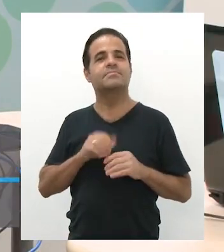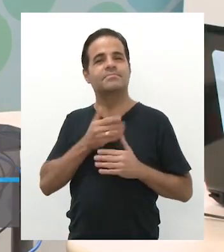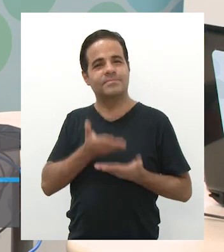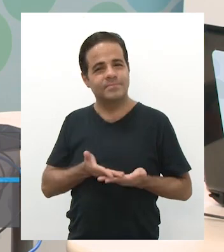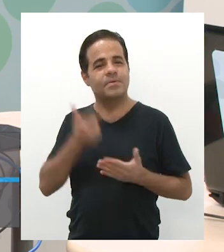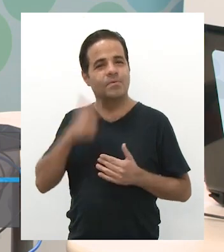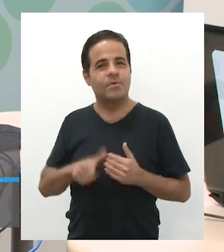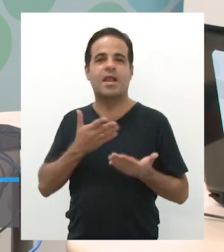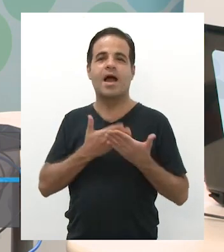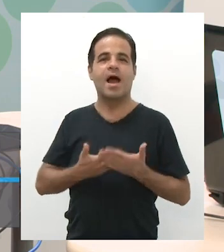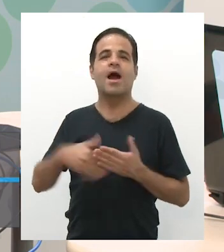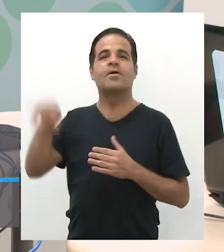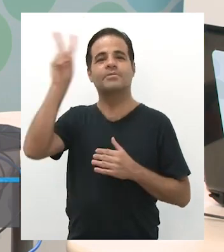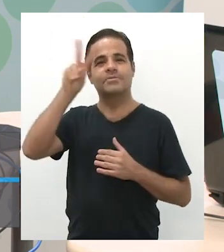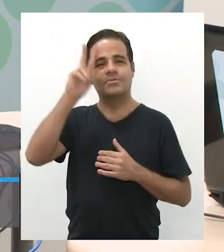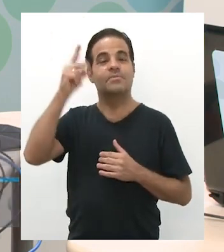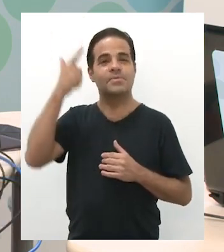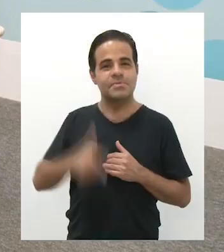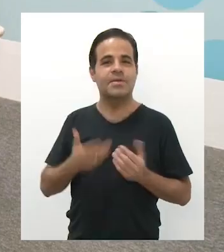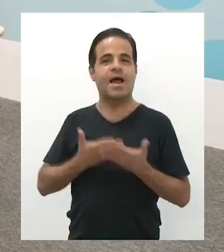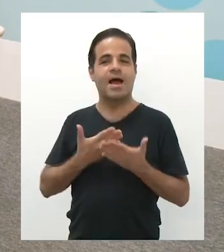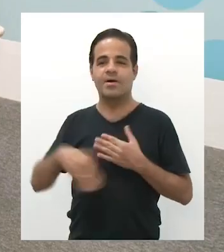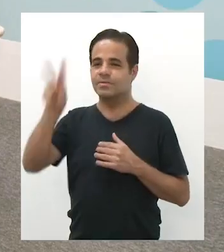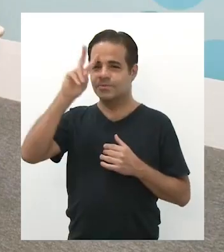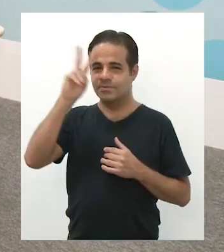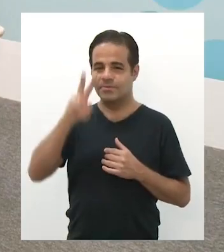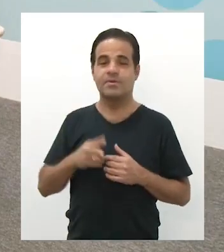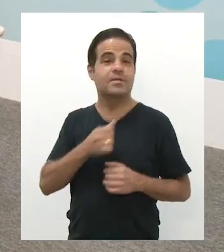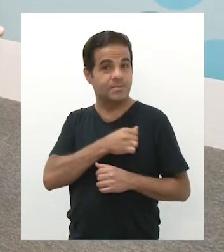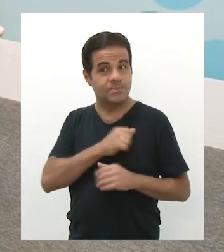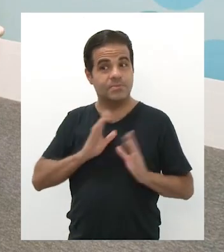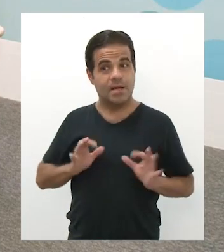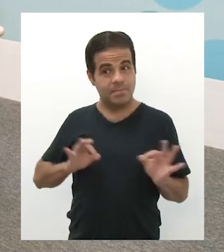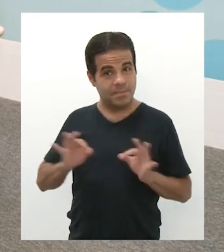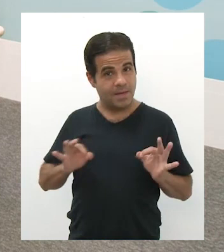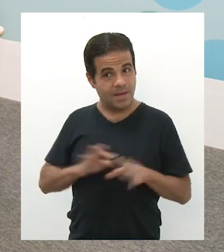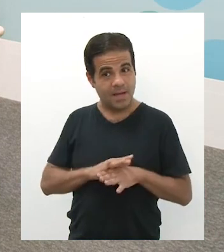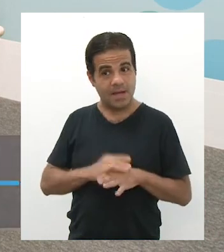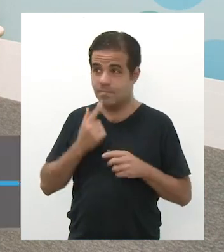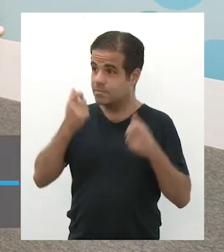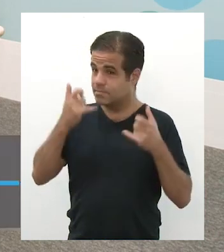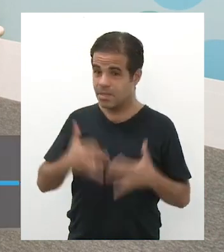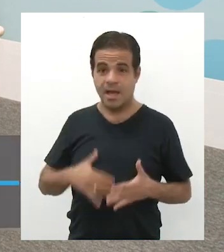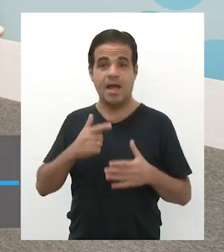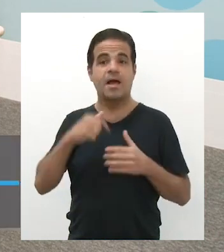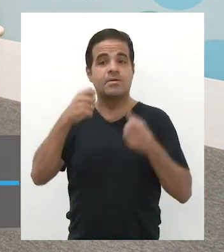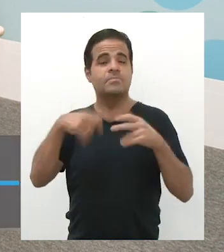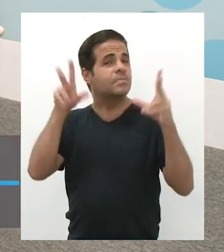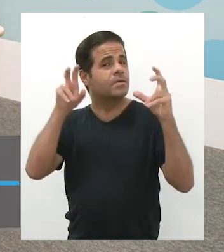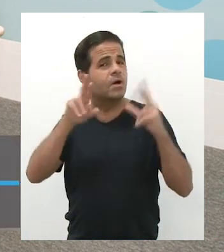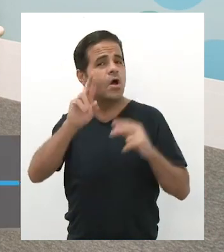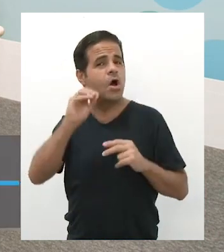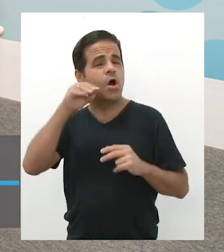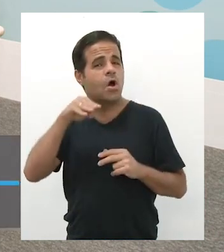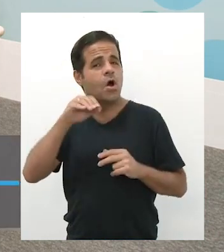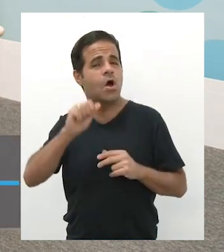Vamos para mais uma aula de História. Mais uma aula de História. E aí, sexto ano, preparados para falar sobre Roma Antiga? Um